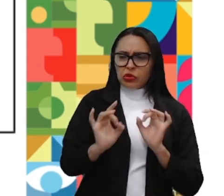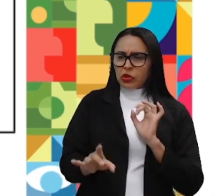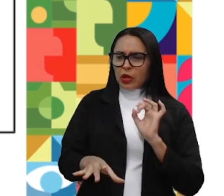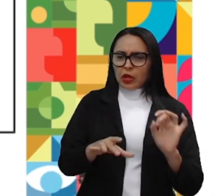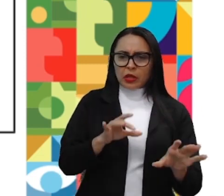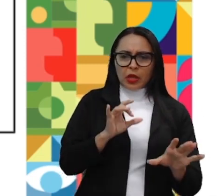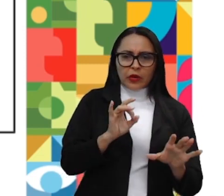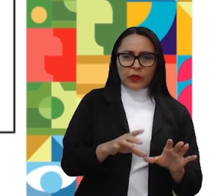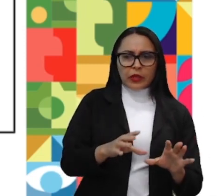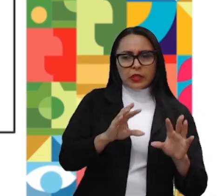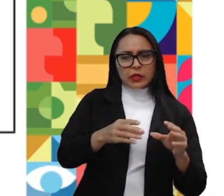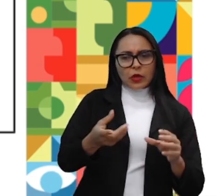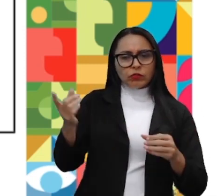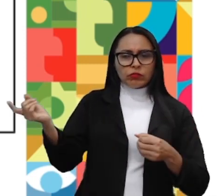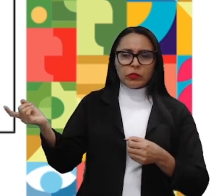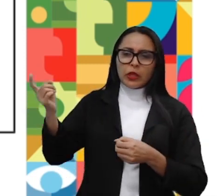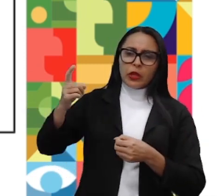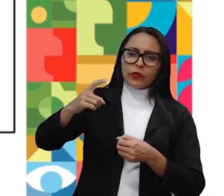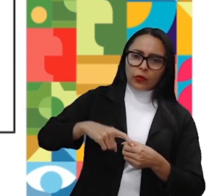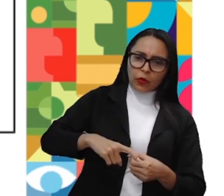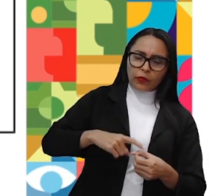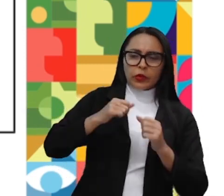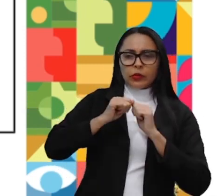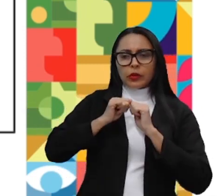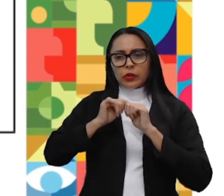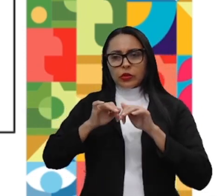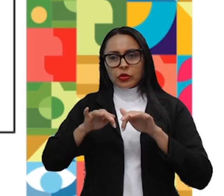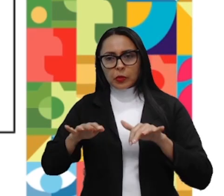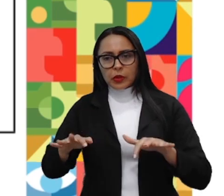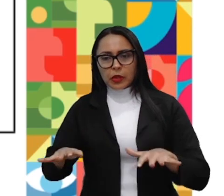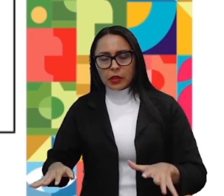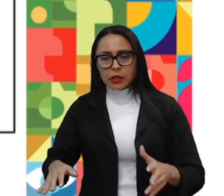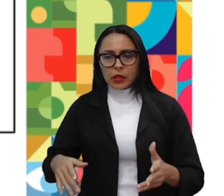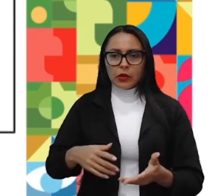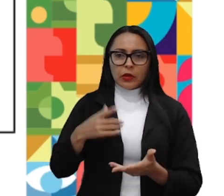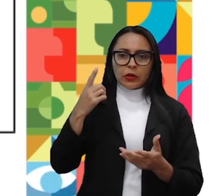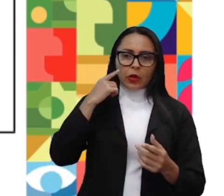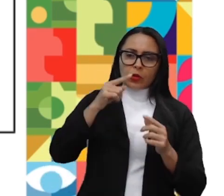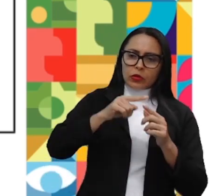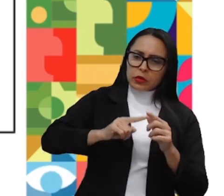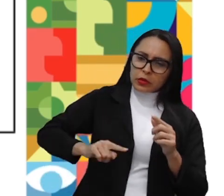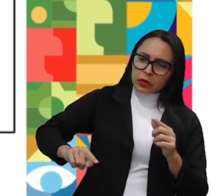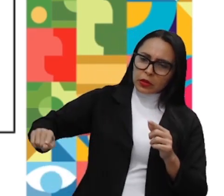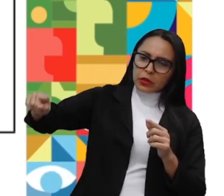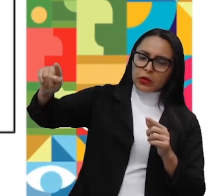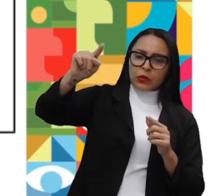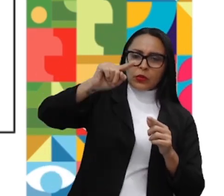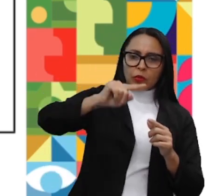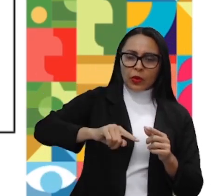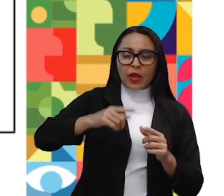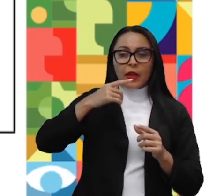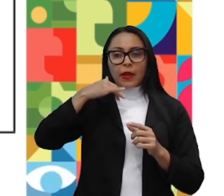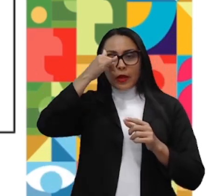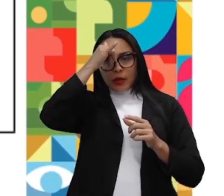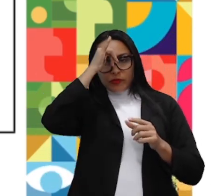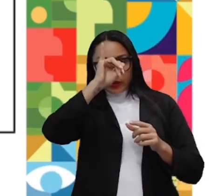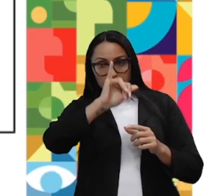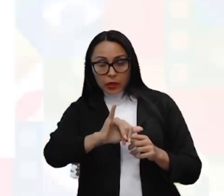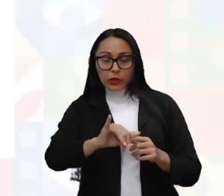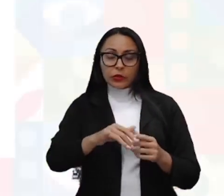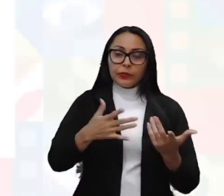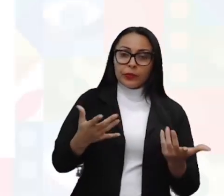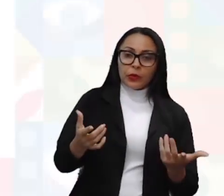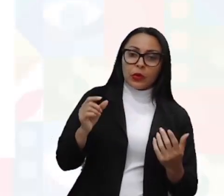eles são devolvidos à cadeia de distribuição, devolvidos ao ciclo produtivo, evitando que